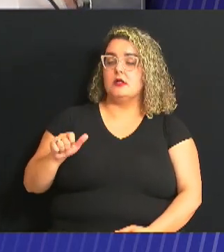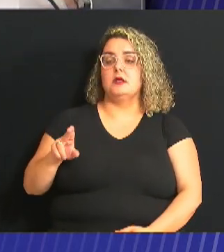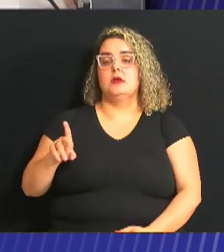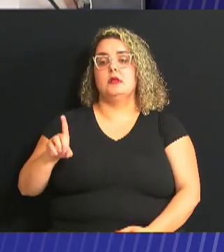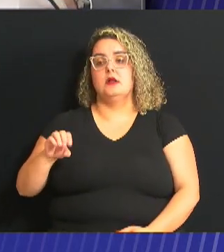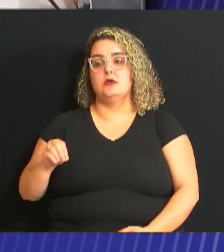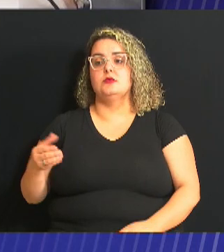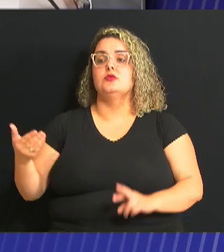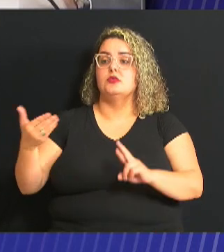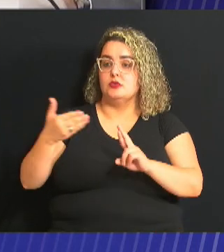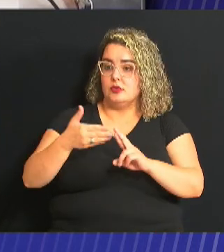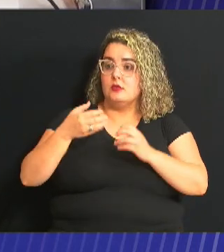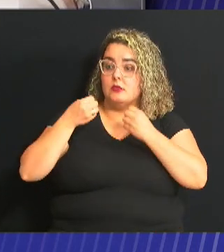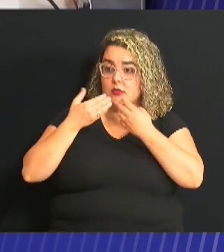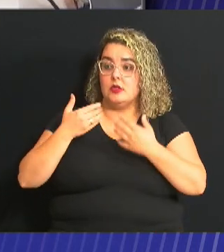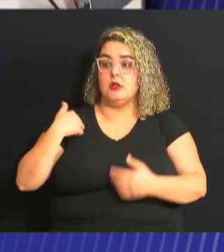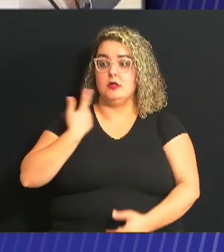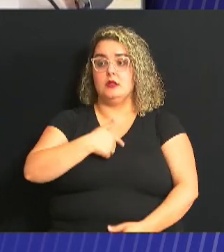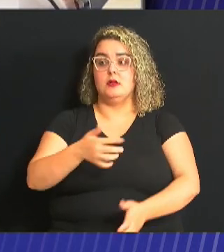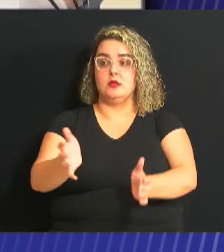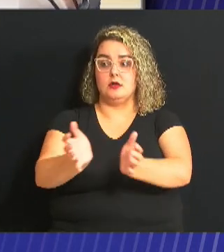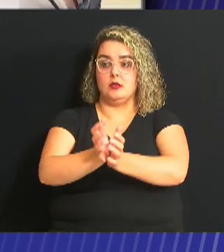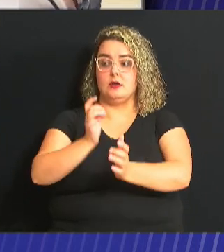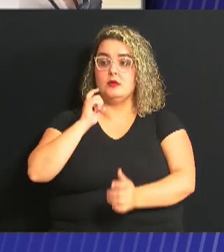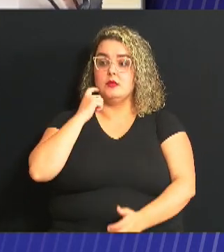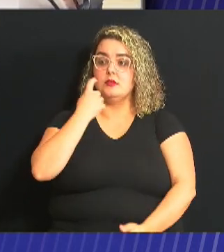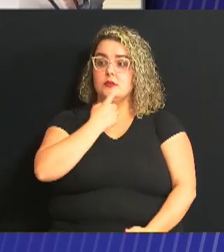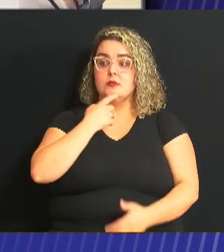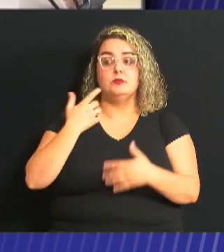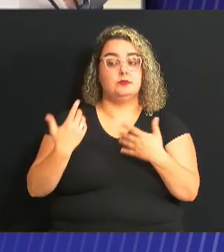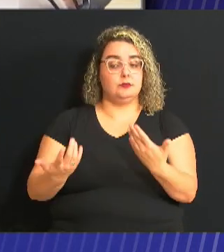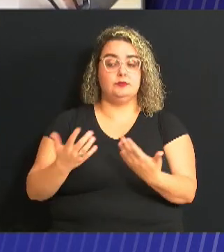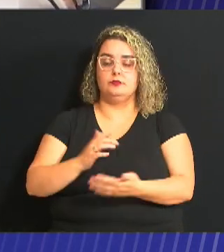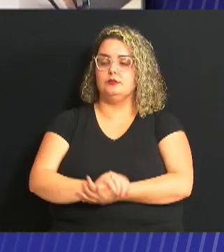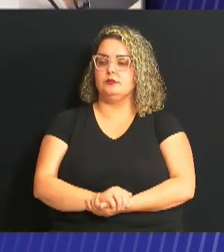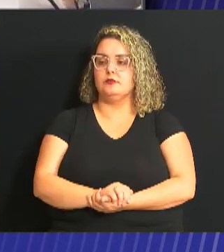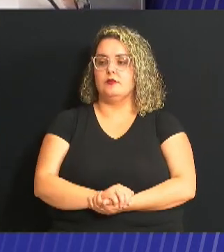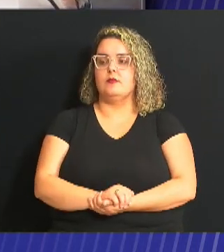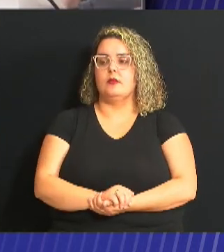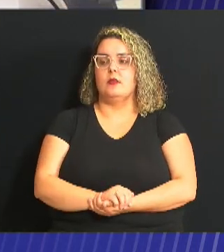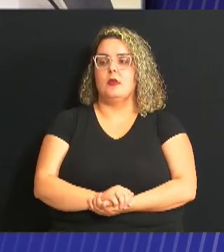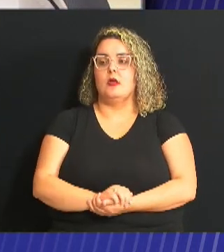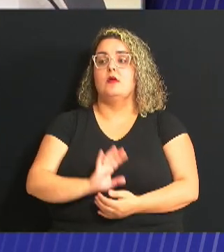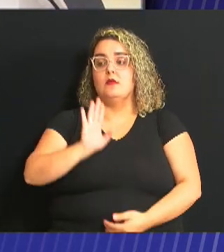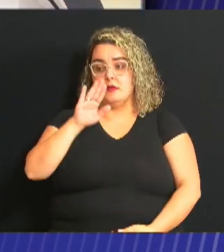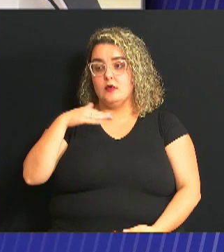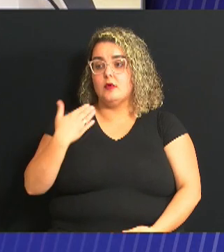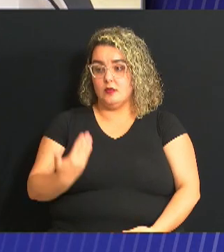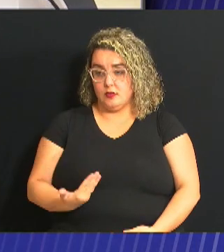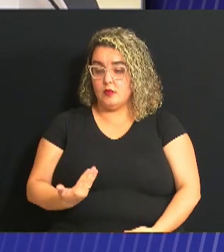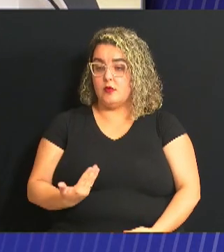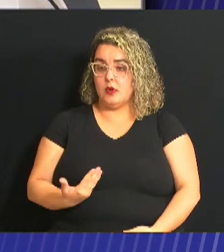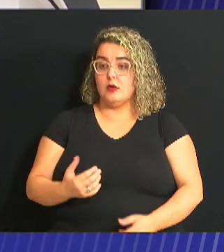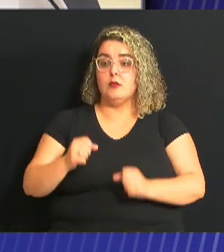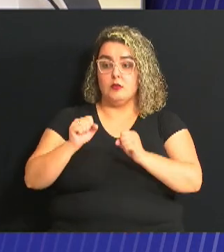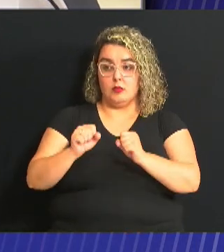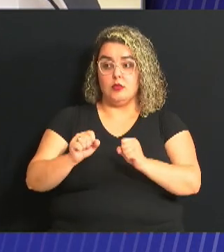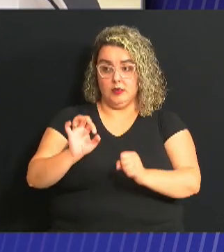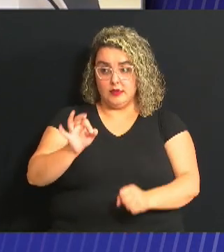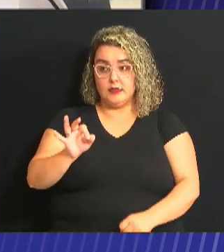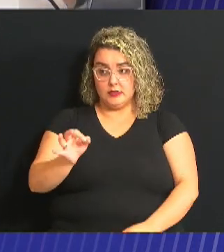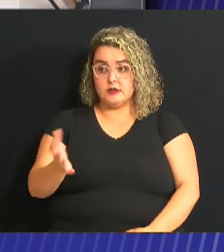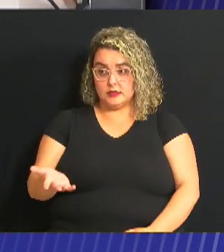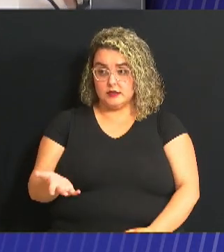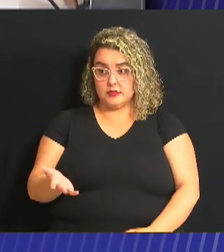representa bem a nossa classe odontológica. Então, eu fico muito honrado, né, por poder ter acertado, né? Quando